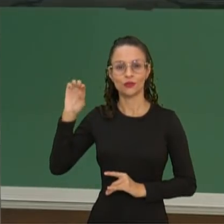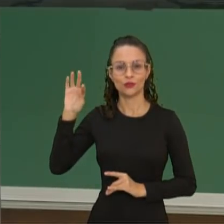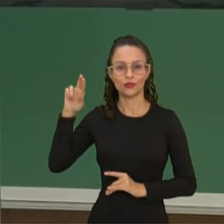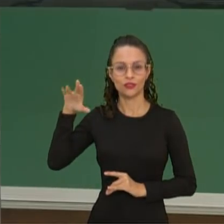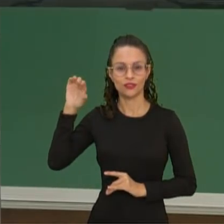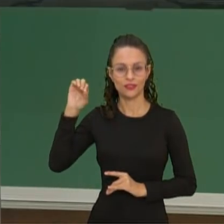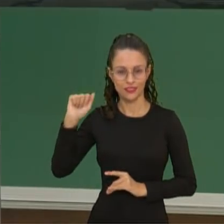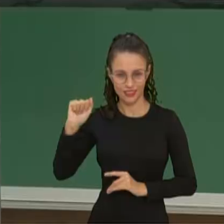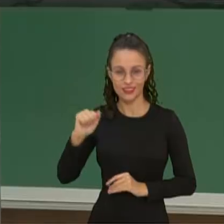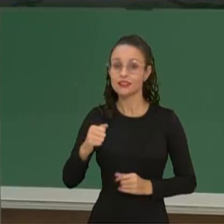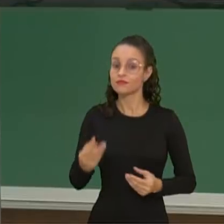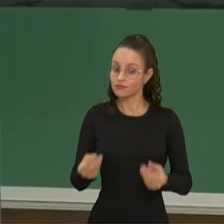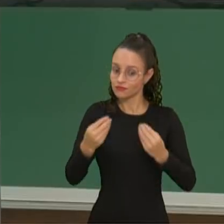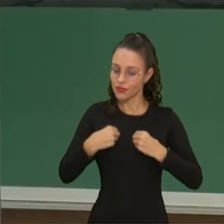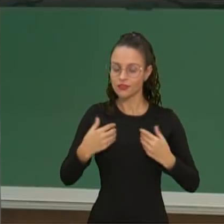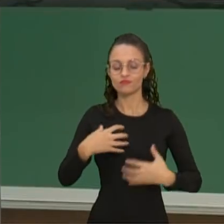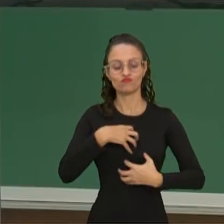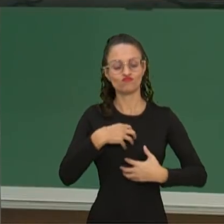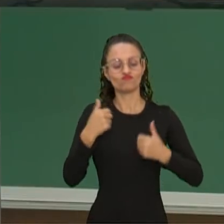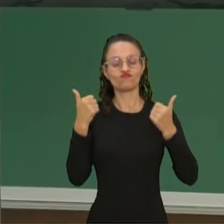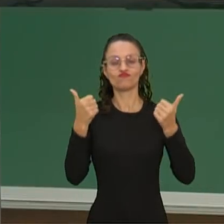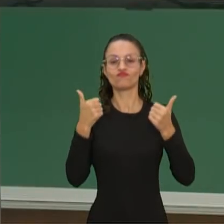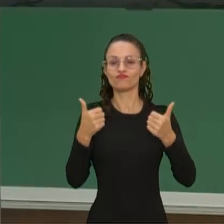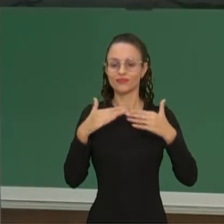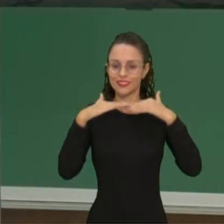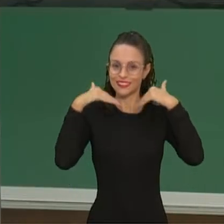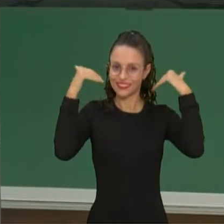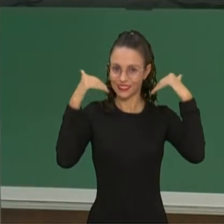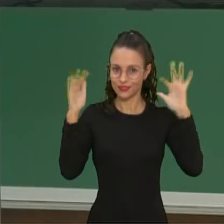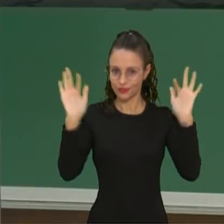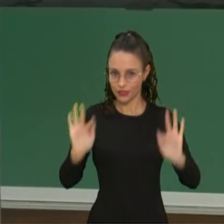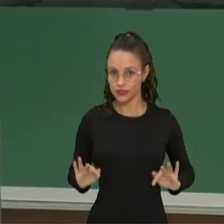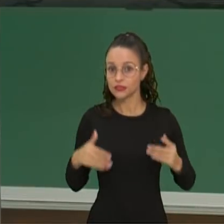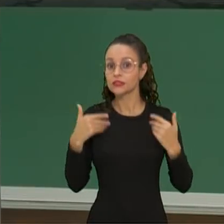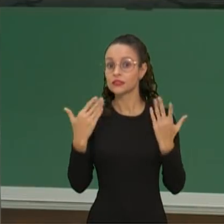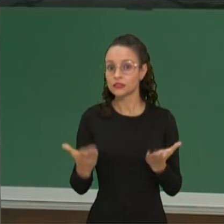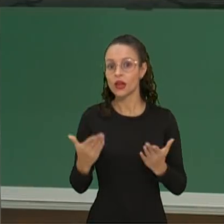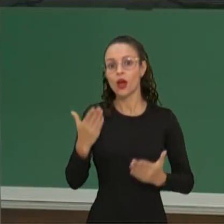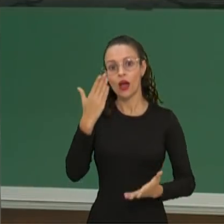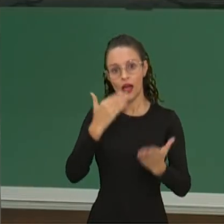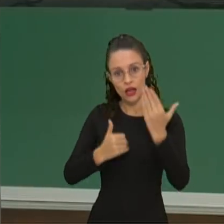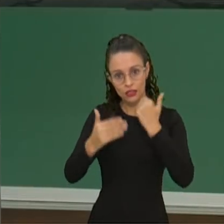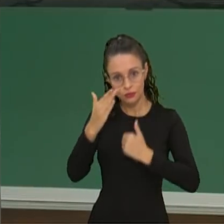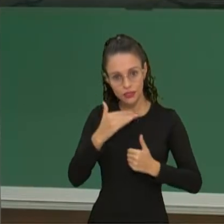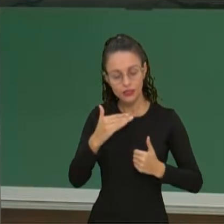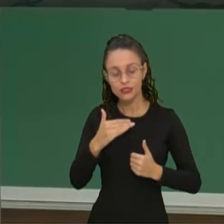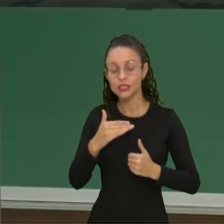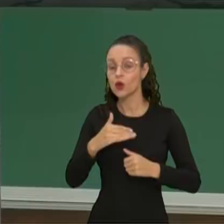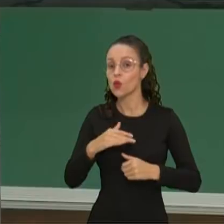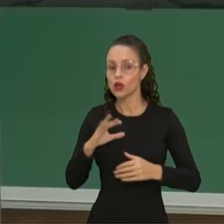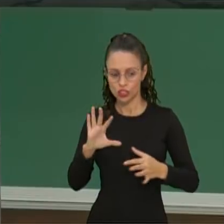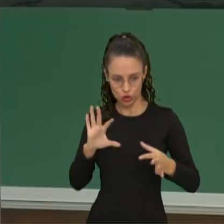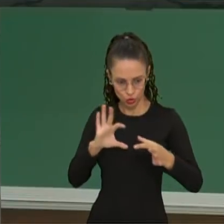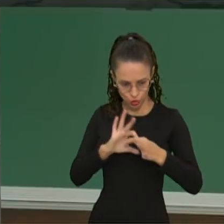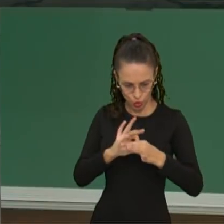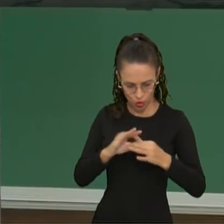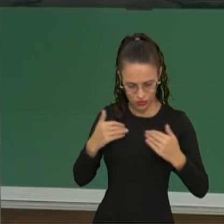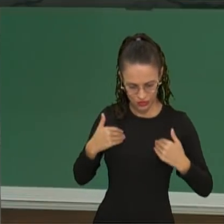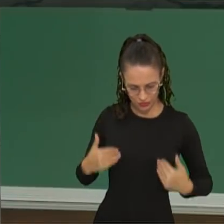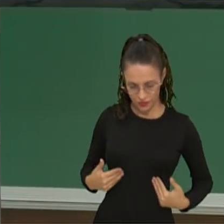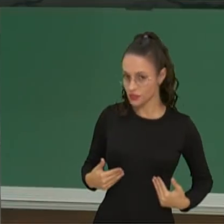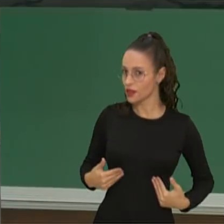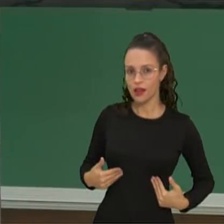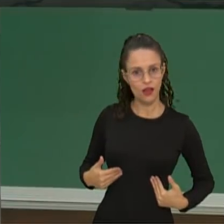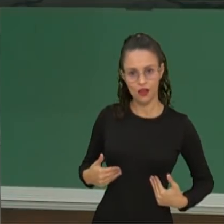responsável por fazer a gente se sentir bem, a gente se sentir feliz. Então, a alimentação vai muito além do que só a saúde física.